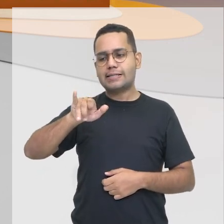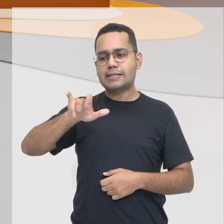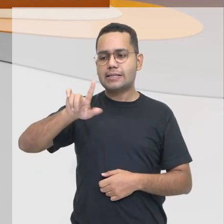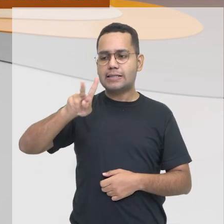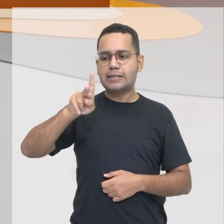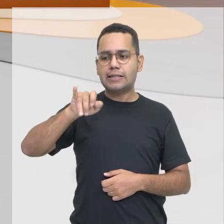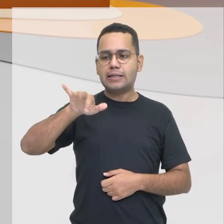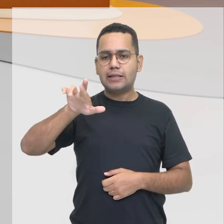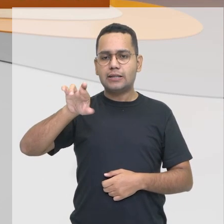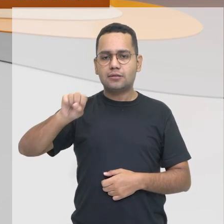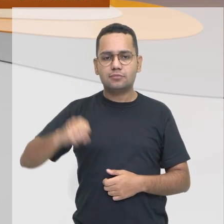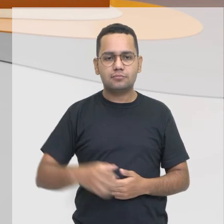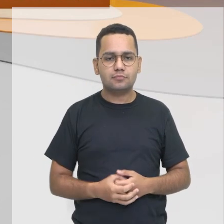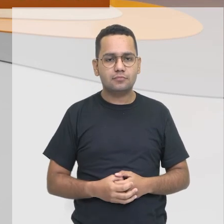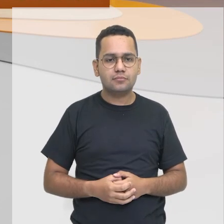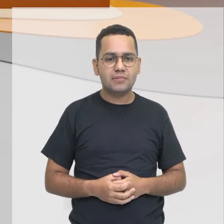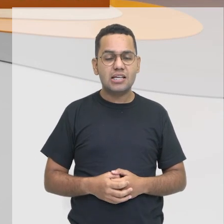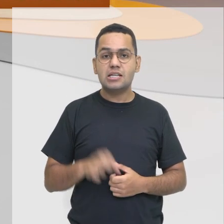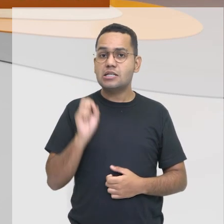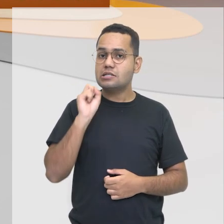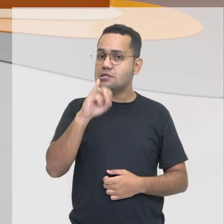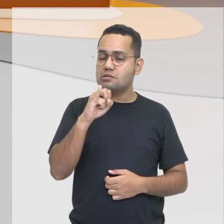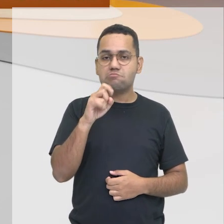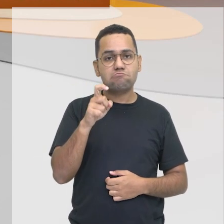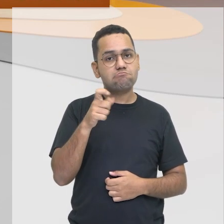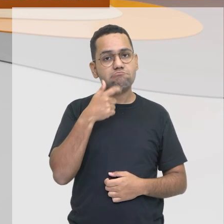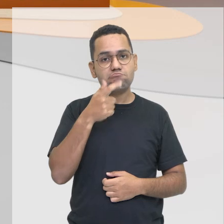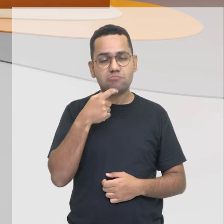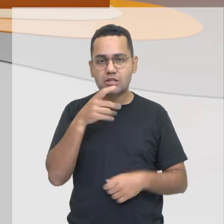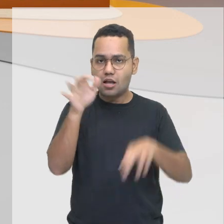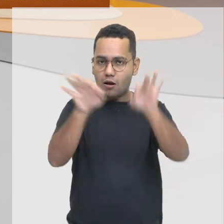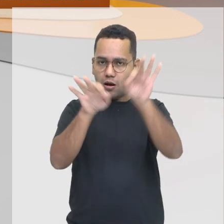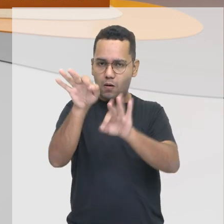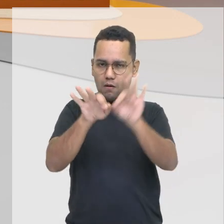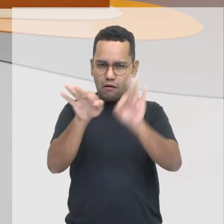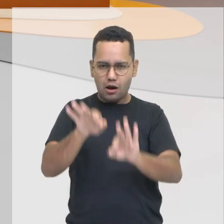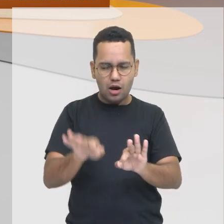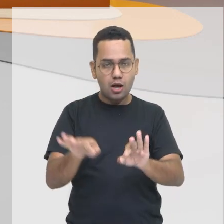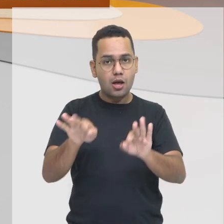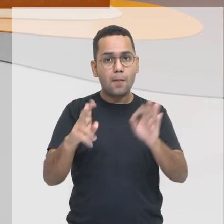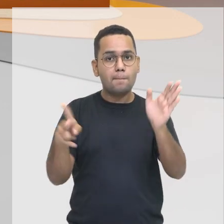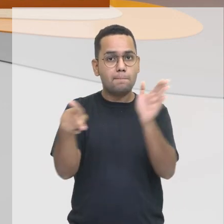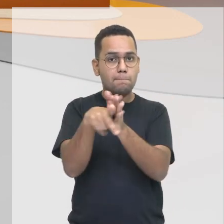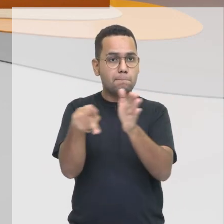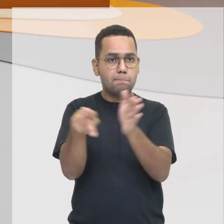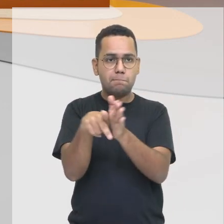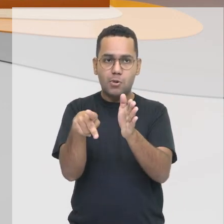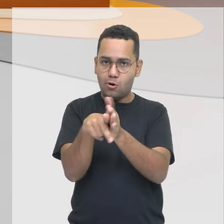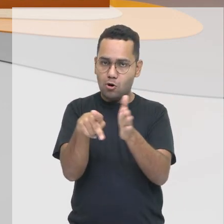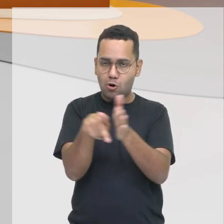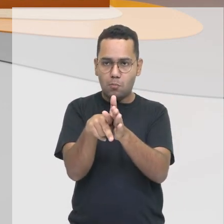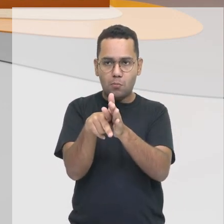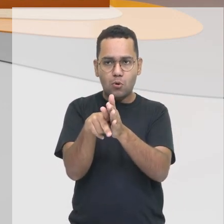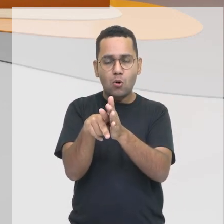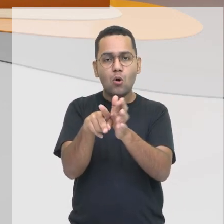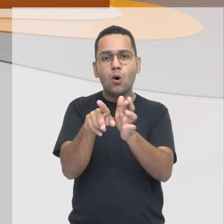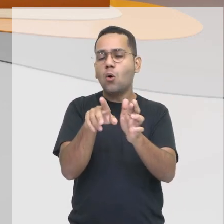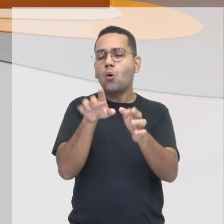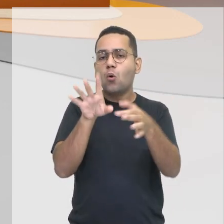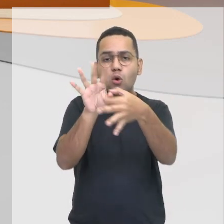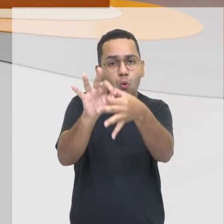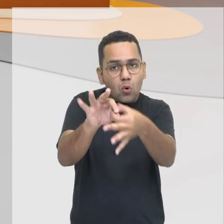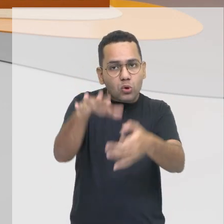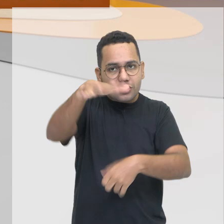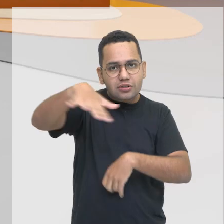uma vez, quando não se organiza um plano de desenvolvimento que leve em consideração as peculiaridades e as pessoas que moram aqui,